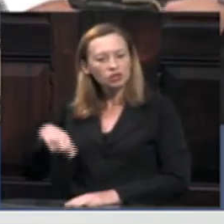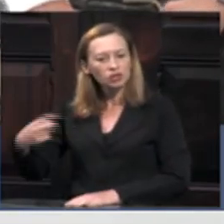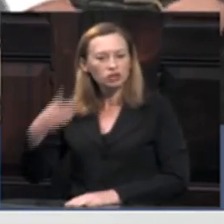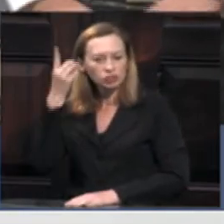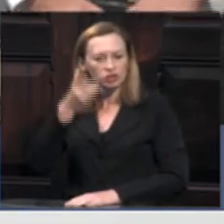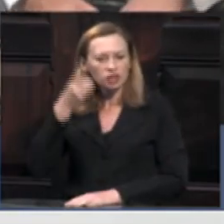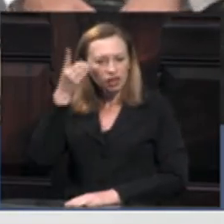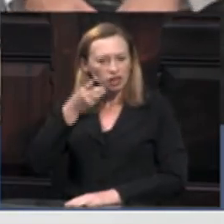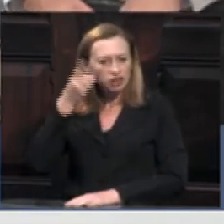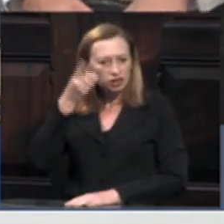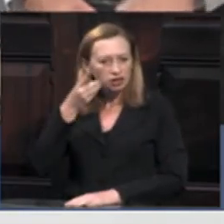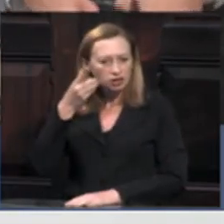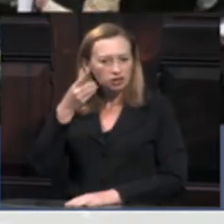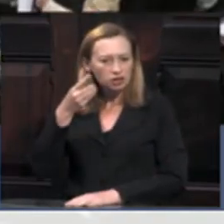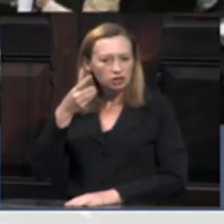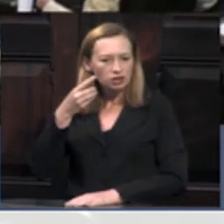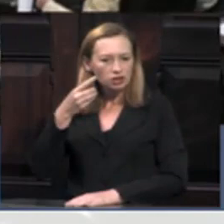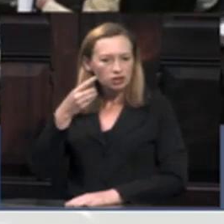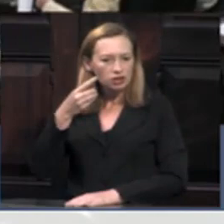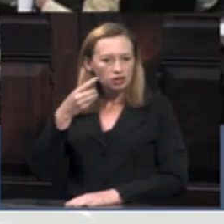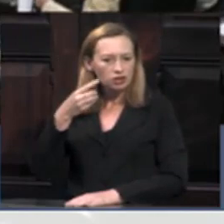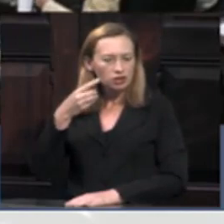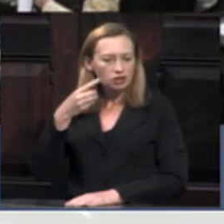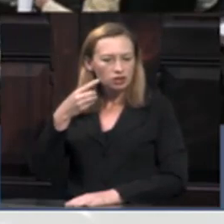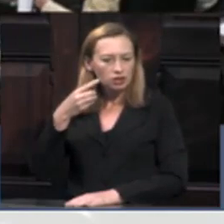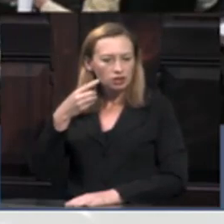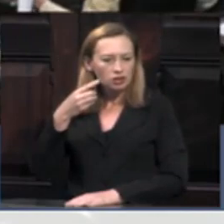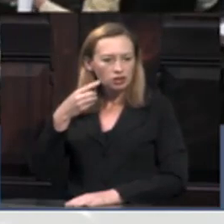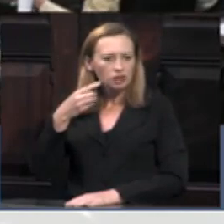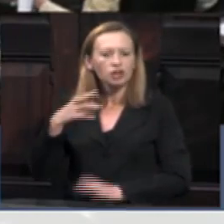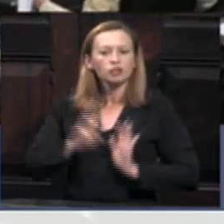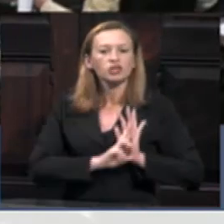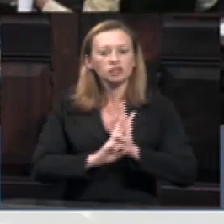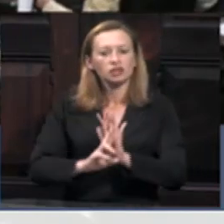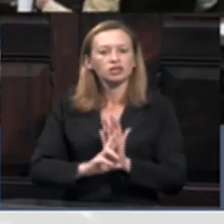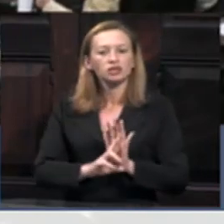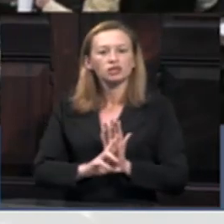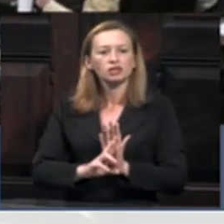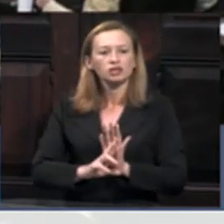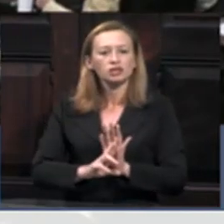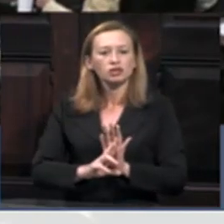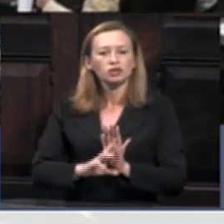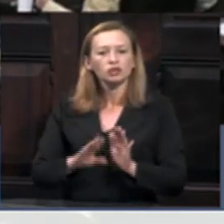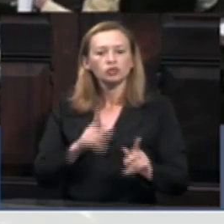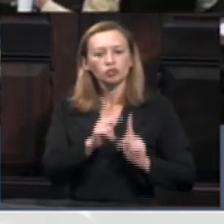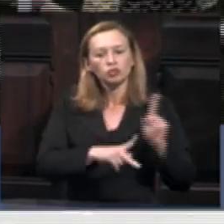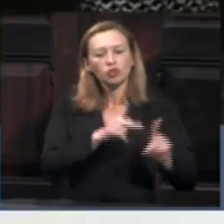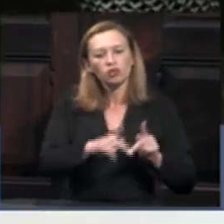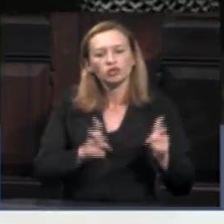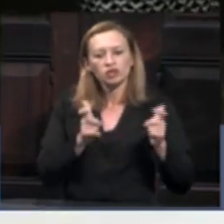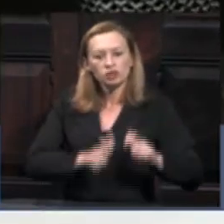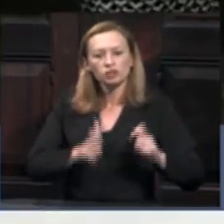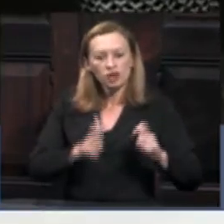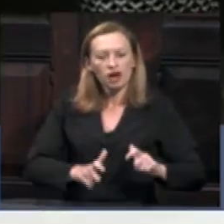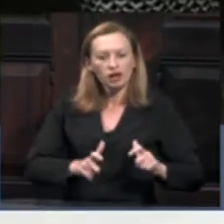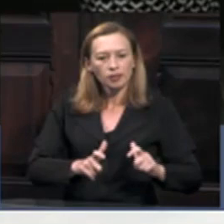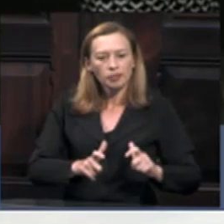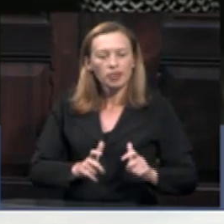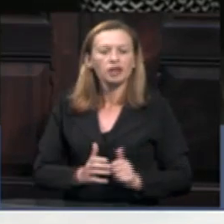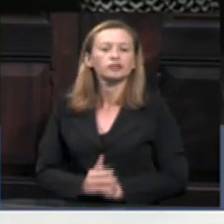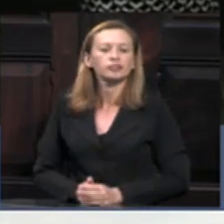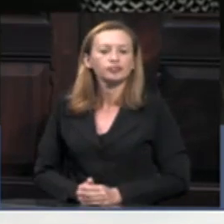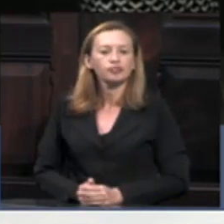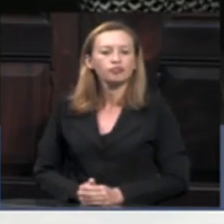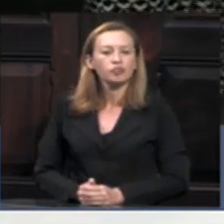deputados, representantes da sociedade aqui presentes, o PCdoB entende que